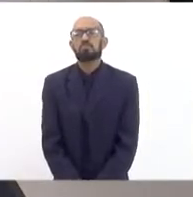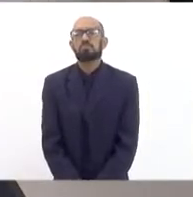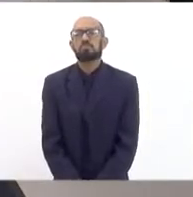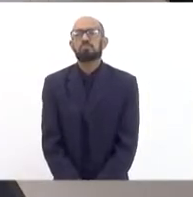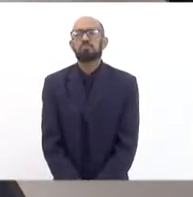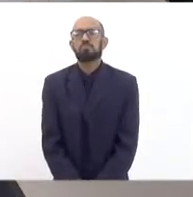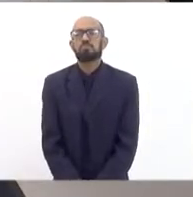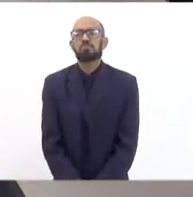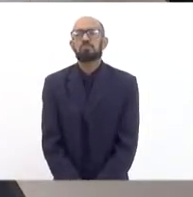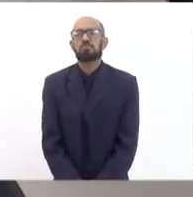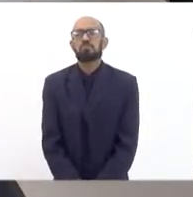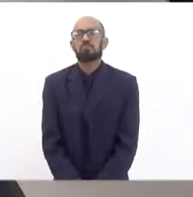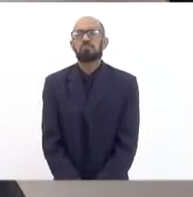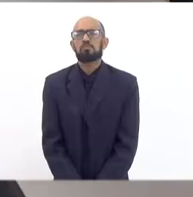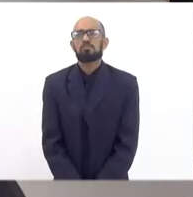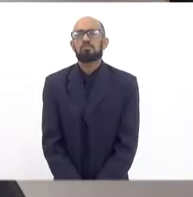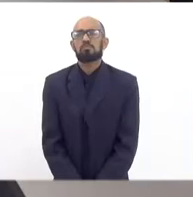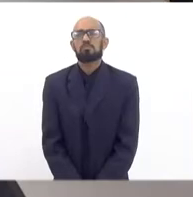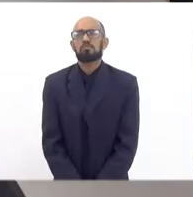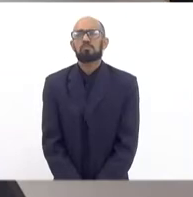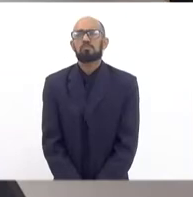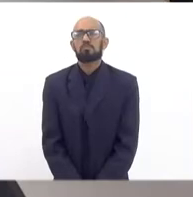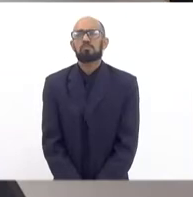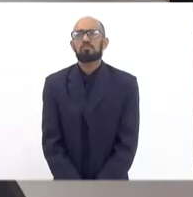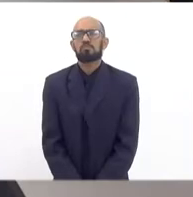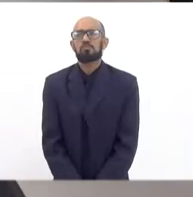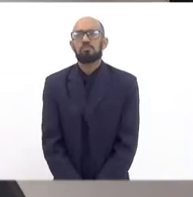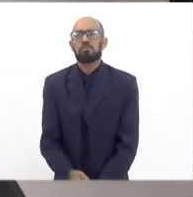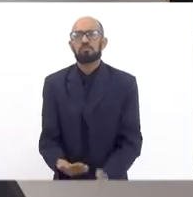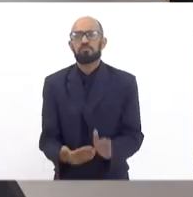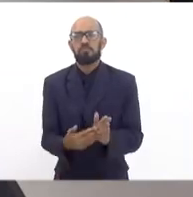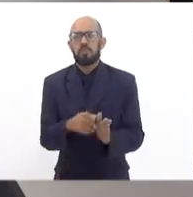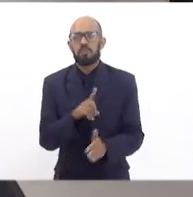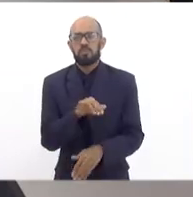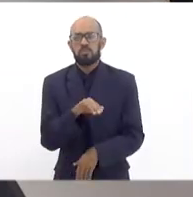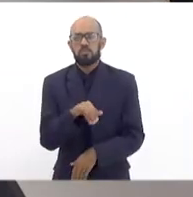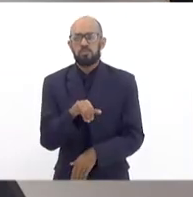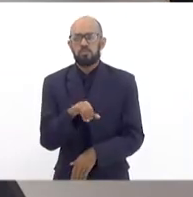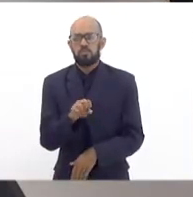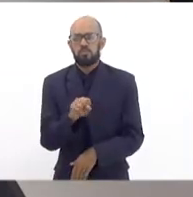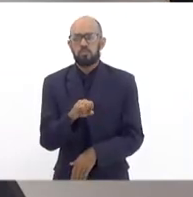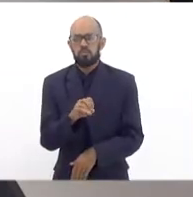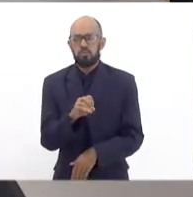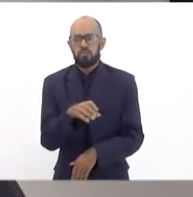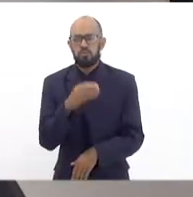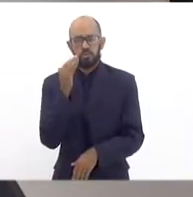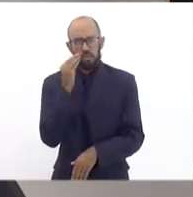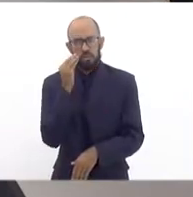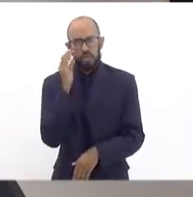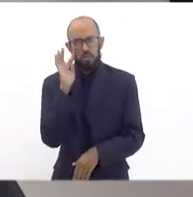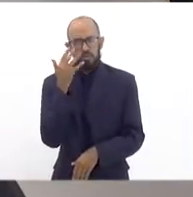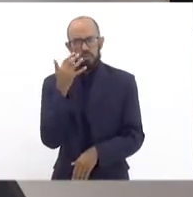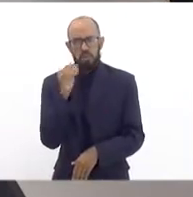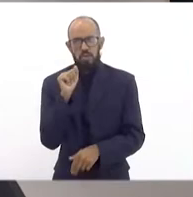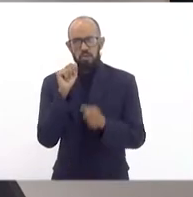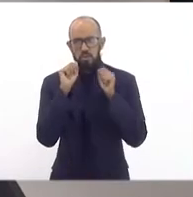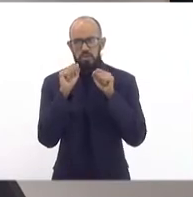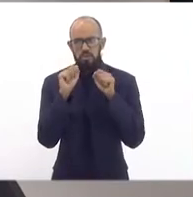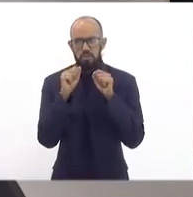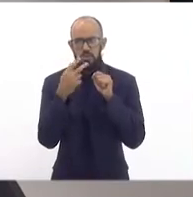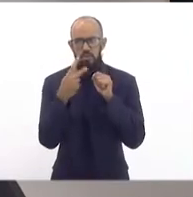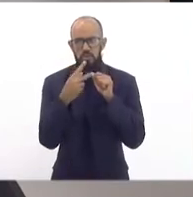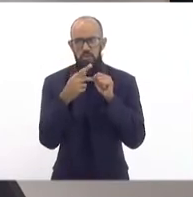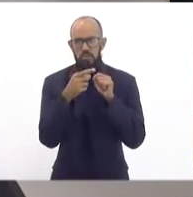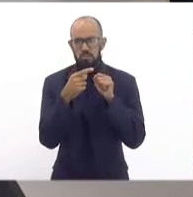Eduardo. Isso, depois volta para ele. Enquanto o deputado Dionísio está tentando resolver ali com essa assessoria para